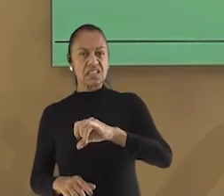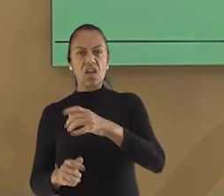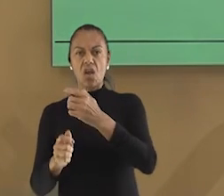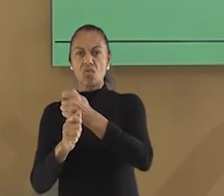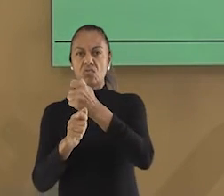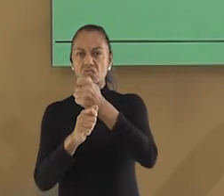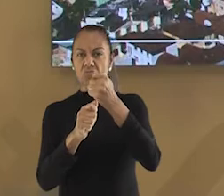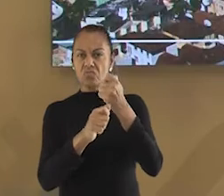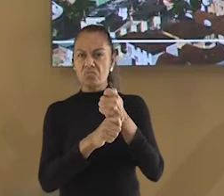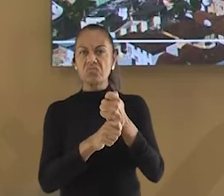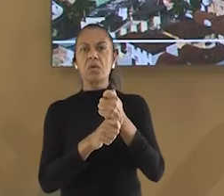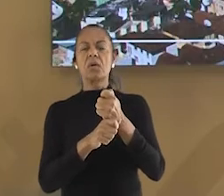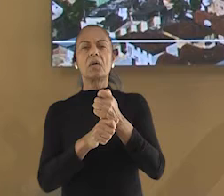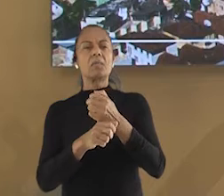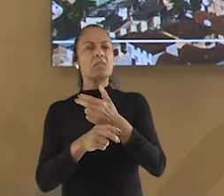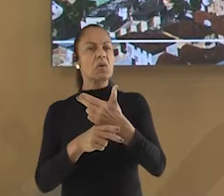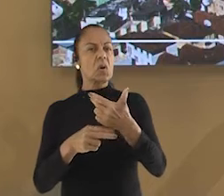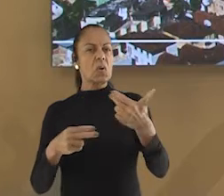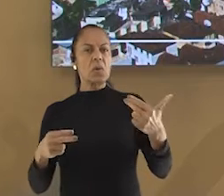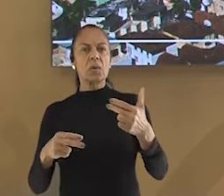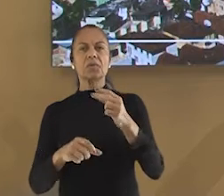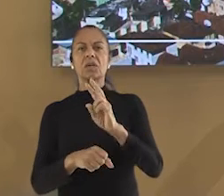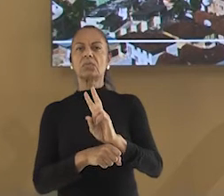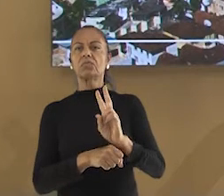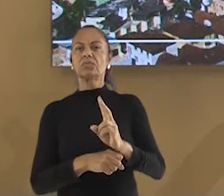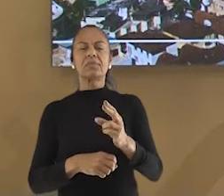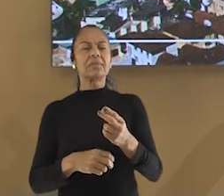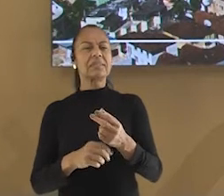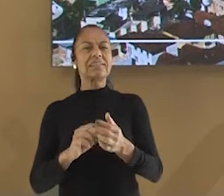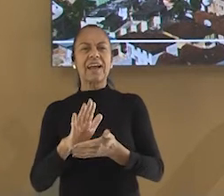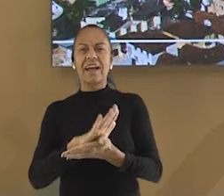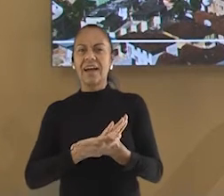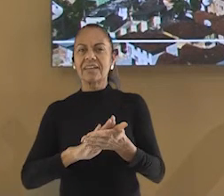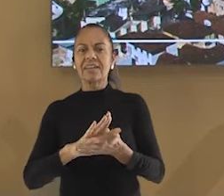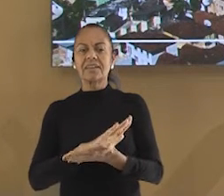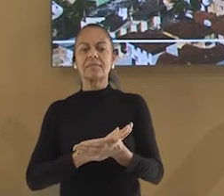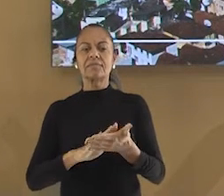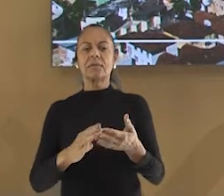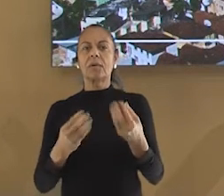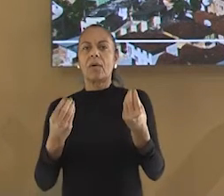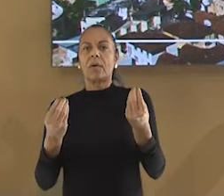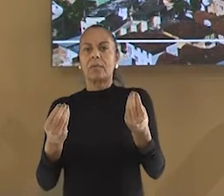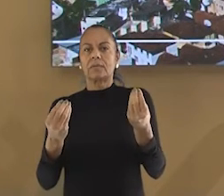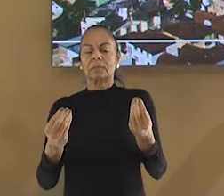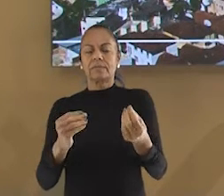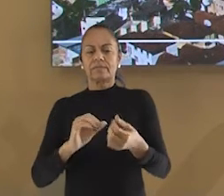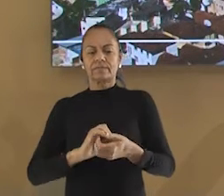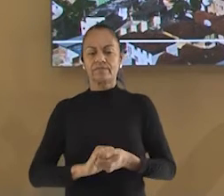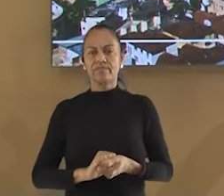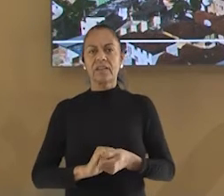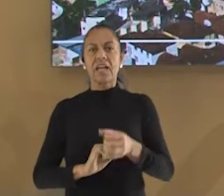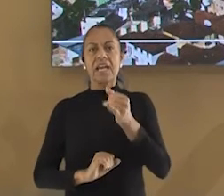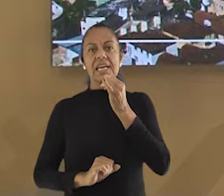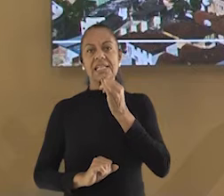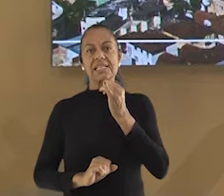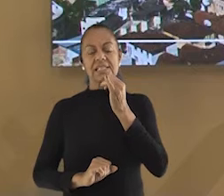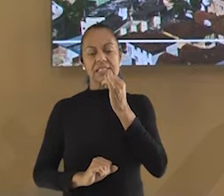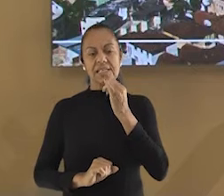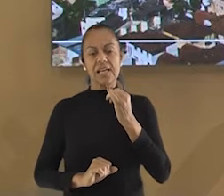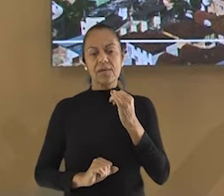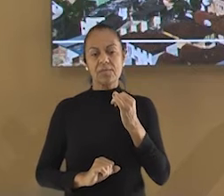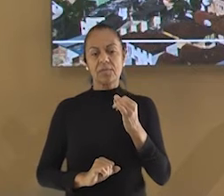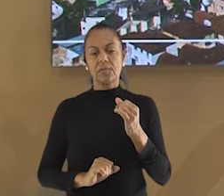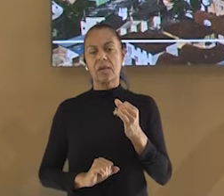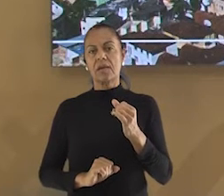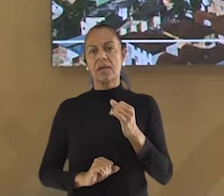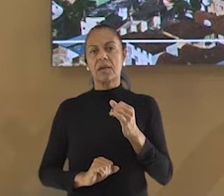há infraestrutura, as pessoas dessas cidades vivem as consequências. Um exemplo é o aglomerado